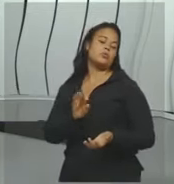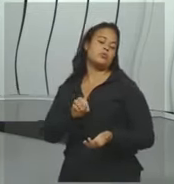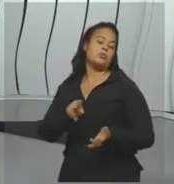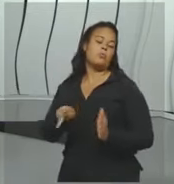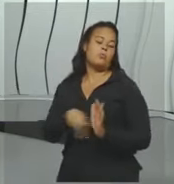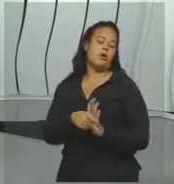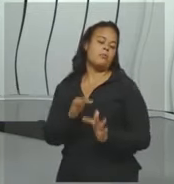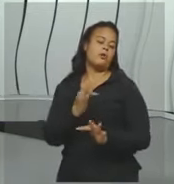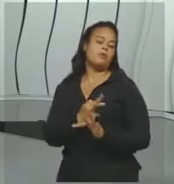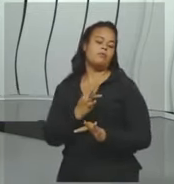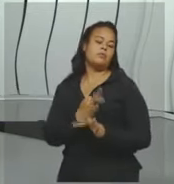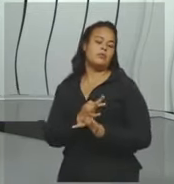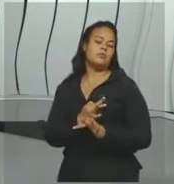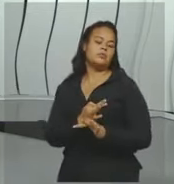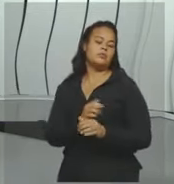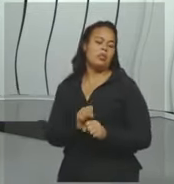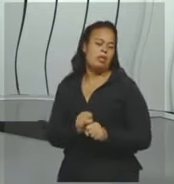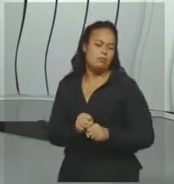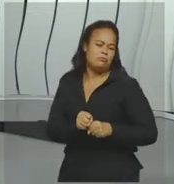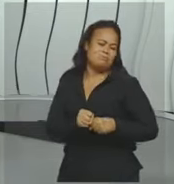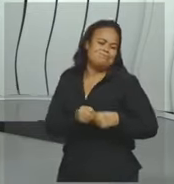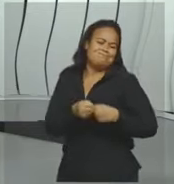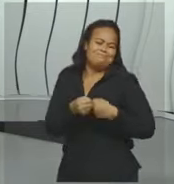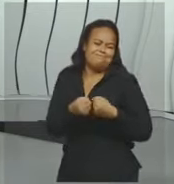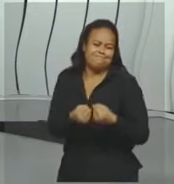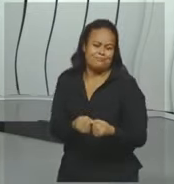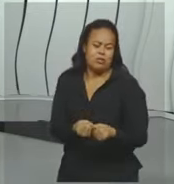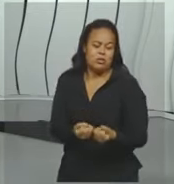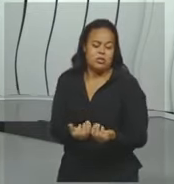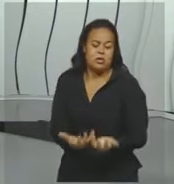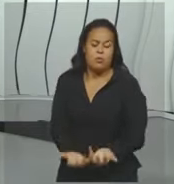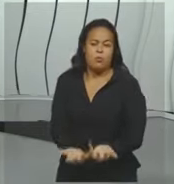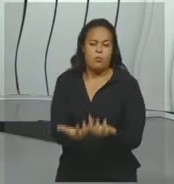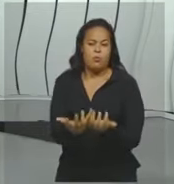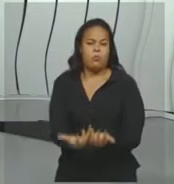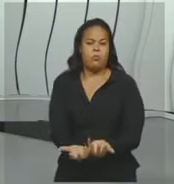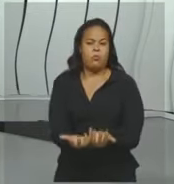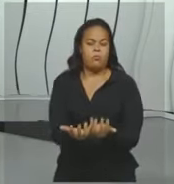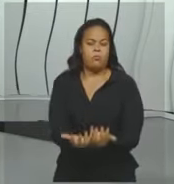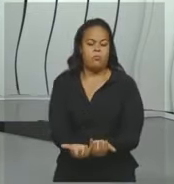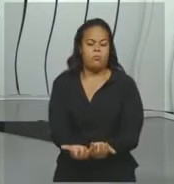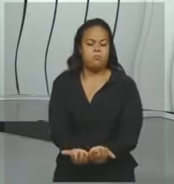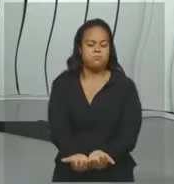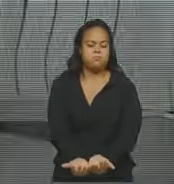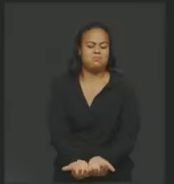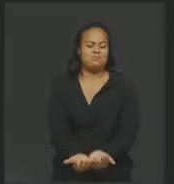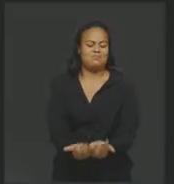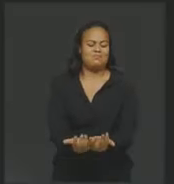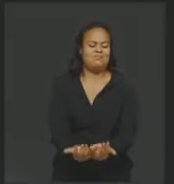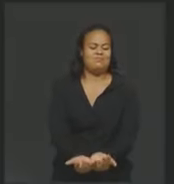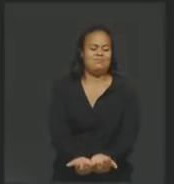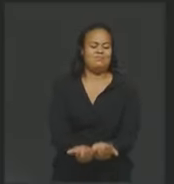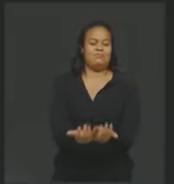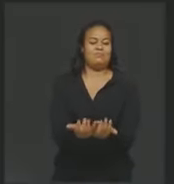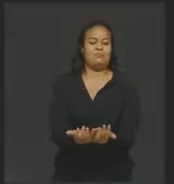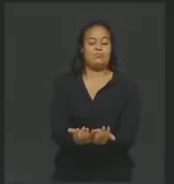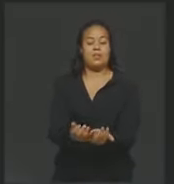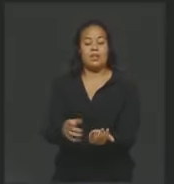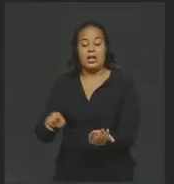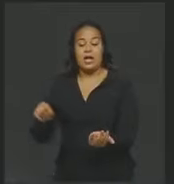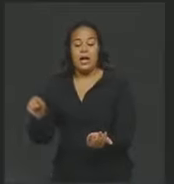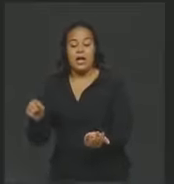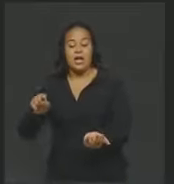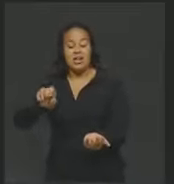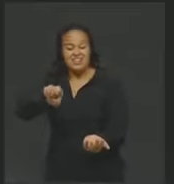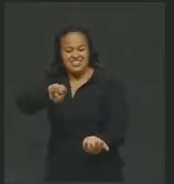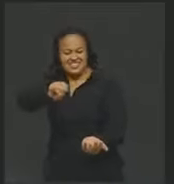com 10 quilogramas força, tá? Que tem a ver com a gravidade puxando 10 quilos. Então, se essa caixa tiver 10 newtons, a força que você tem que fazer para puxar